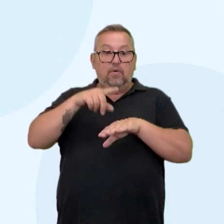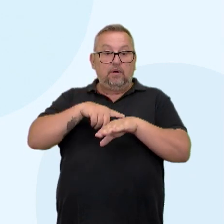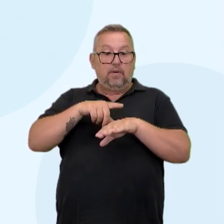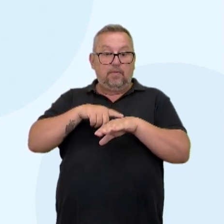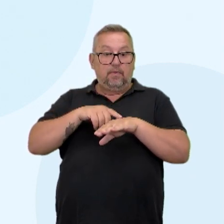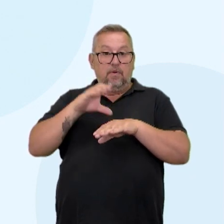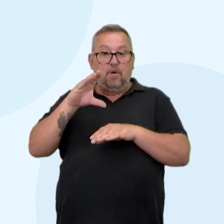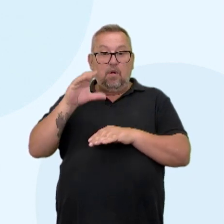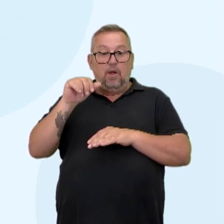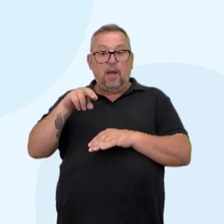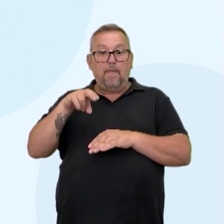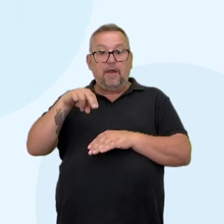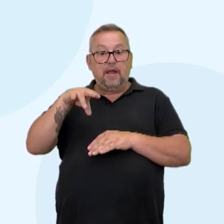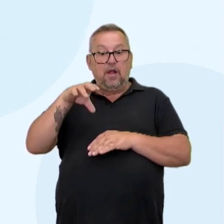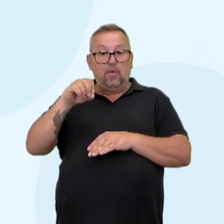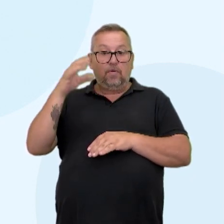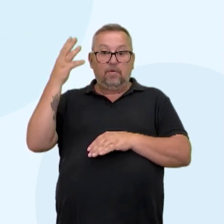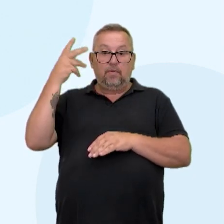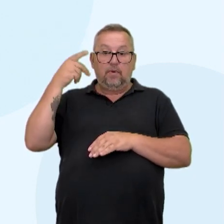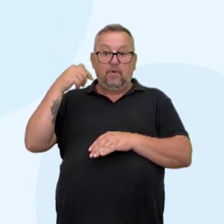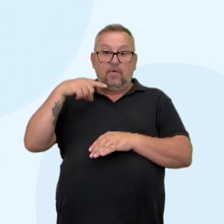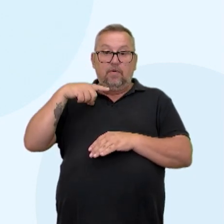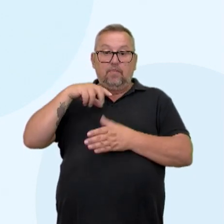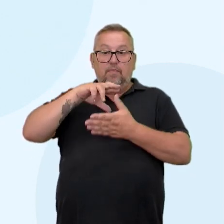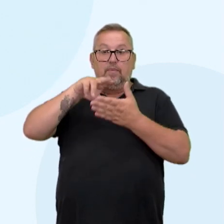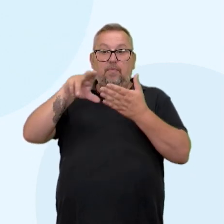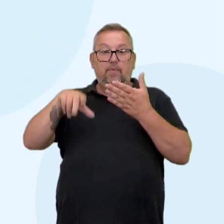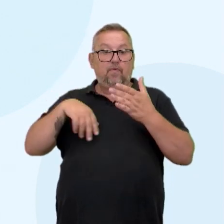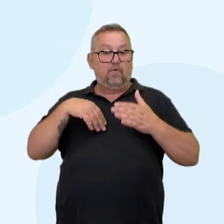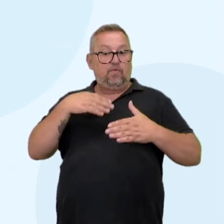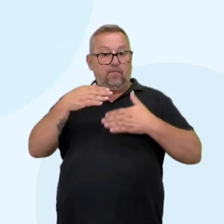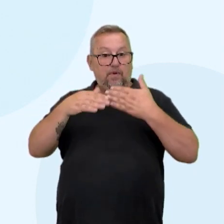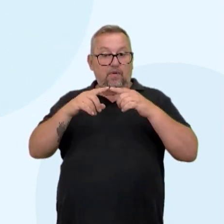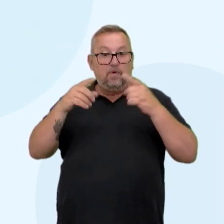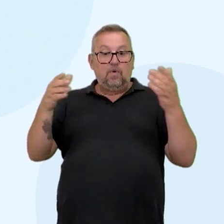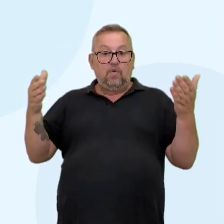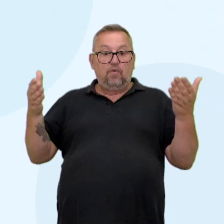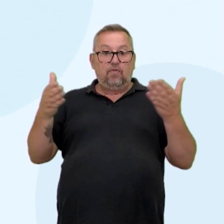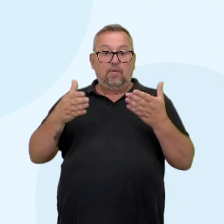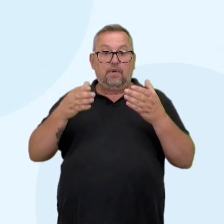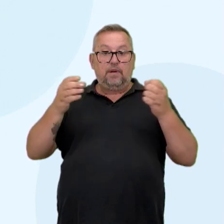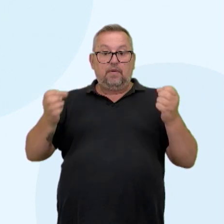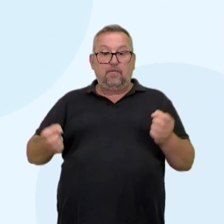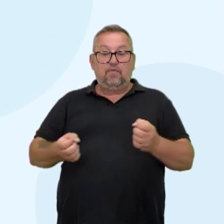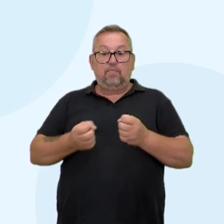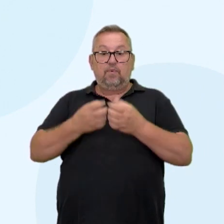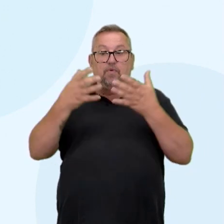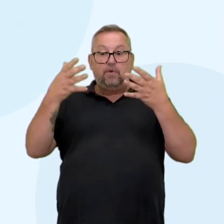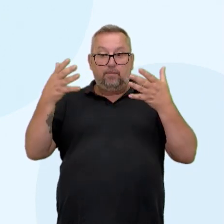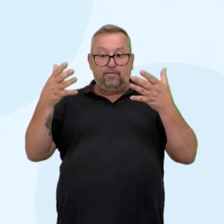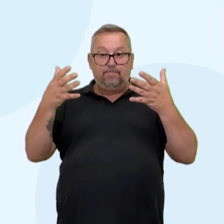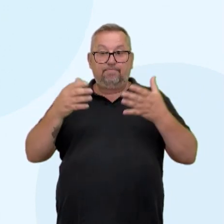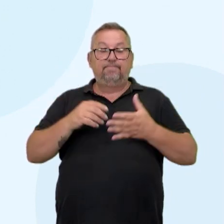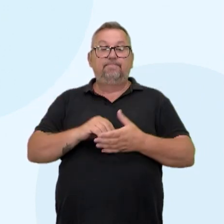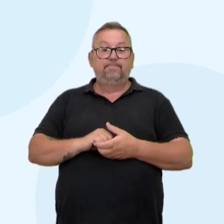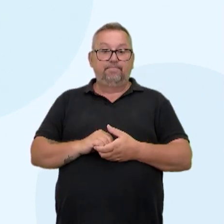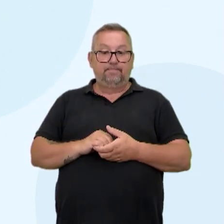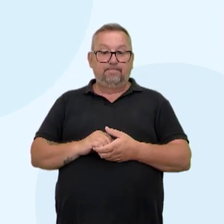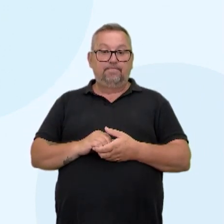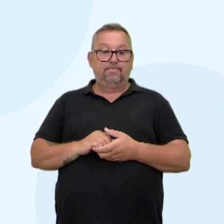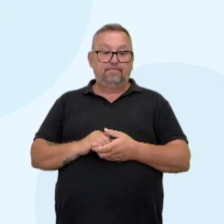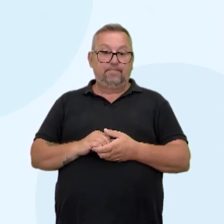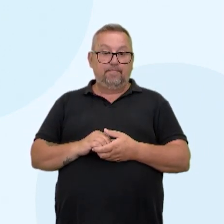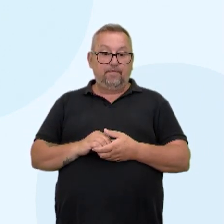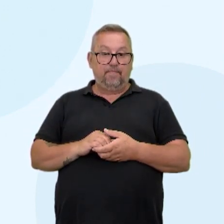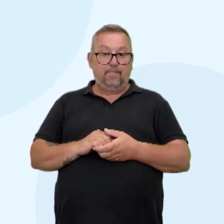períodos, o Cambriano, os animais tiveram grande diversificação evolutiva, hoje chamada aí de explosão